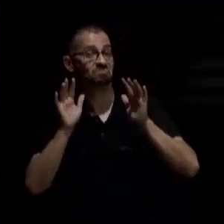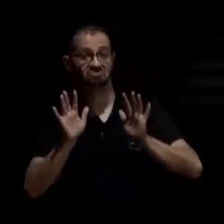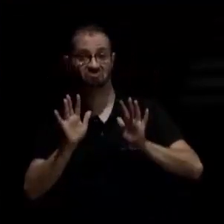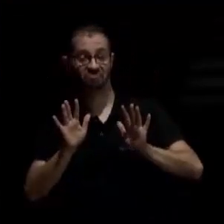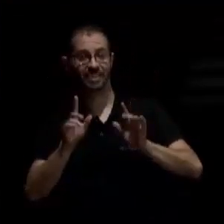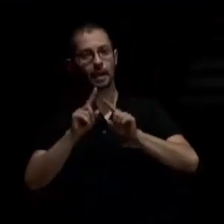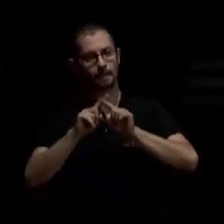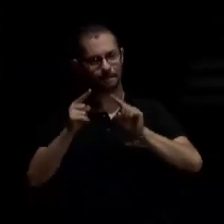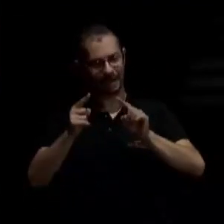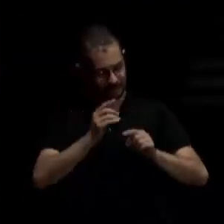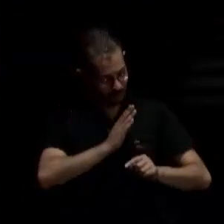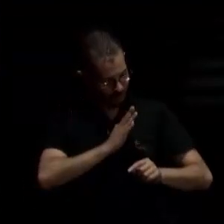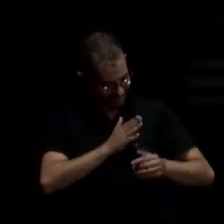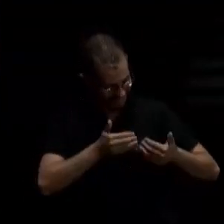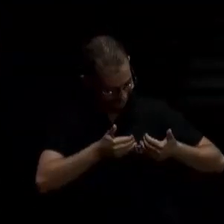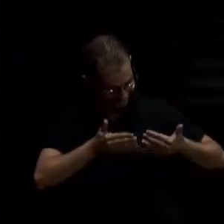uma alegria no coração.